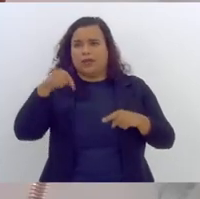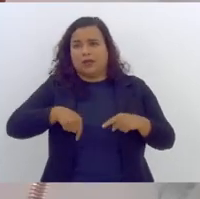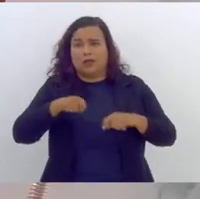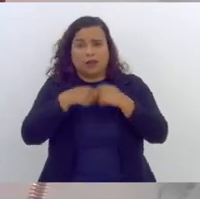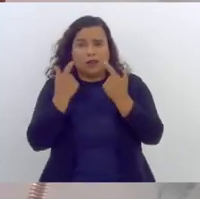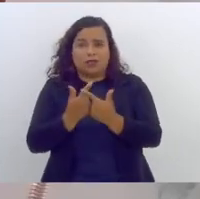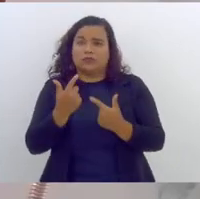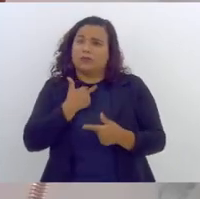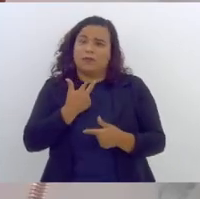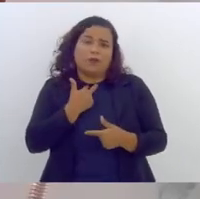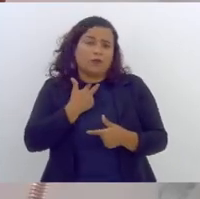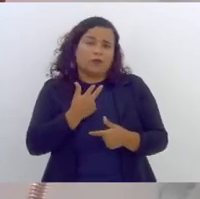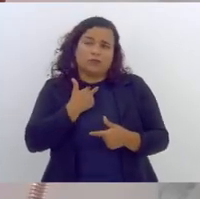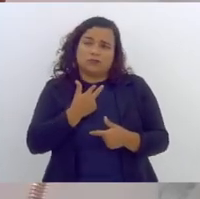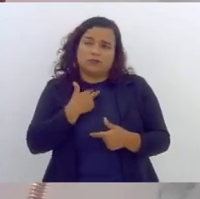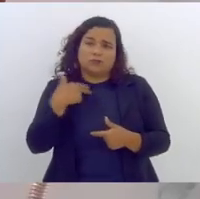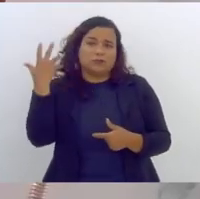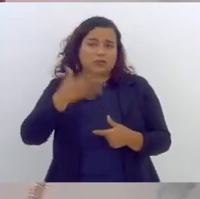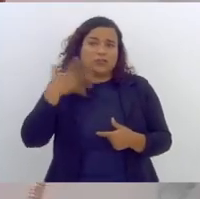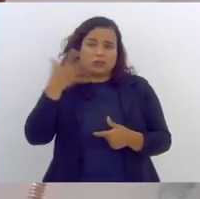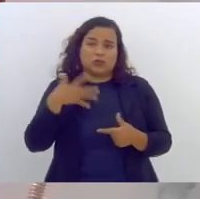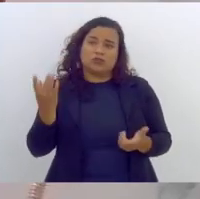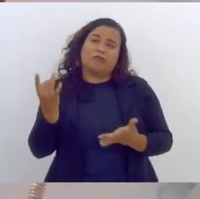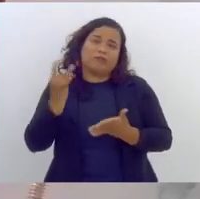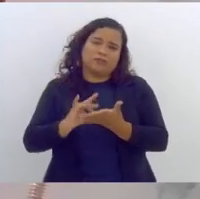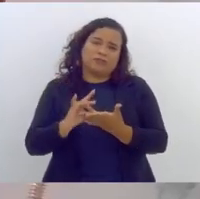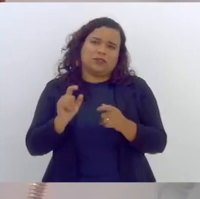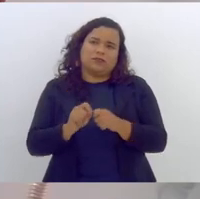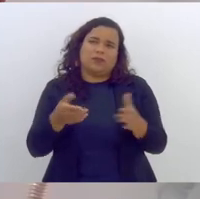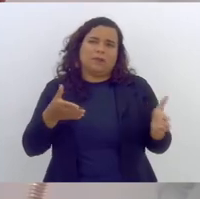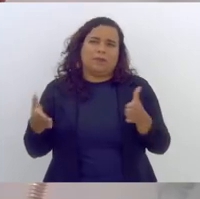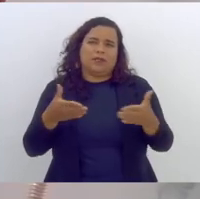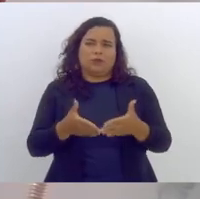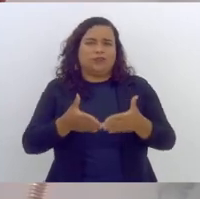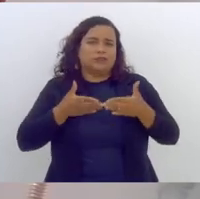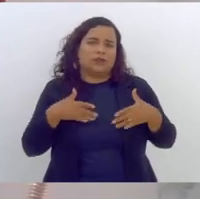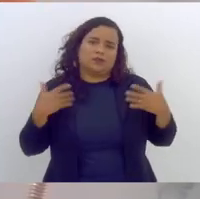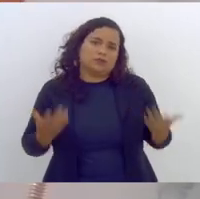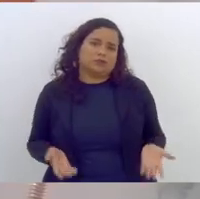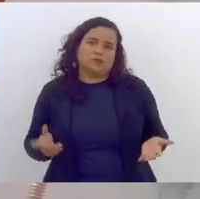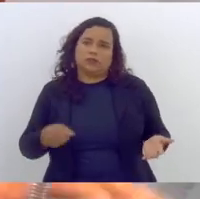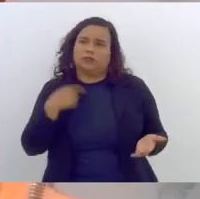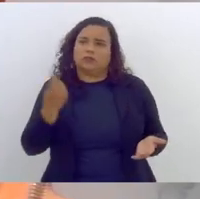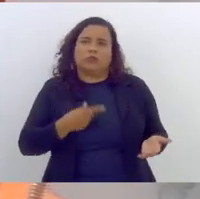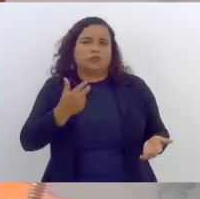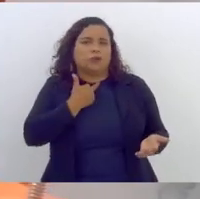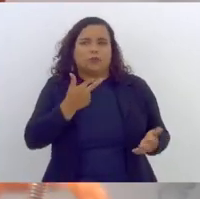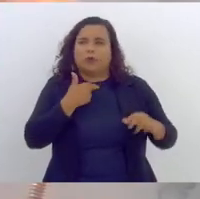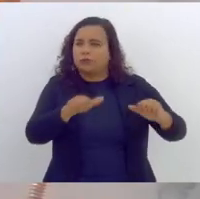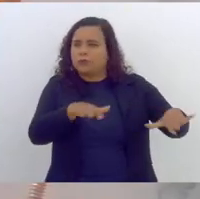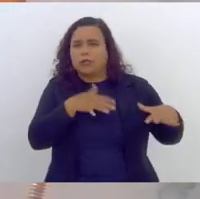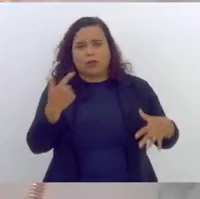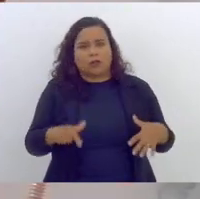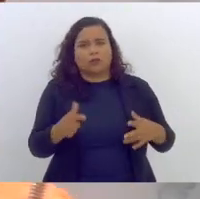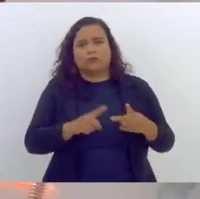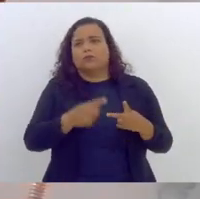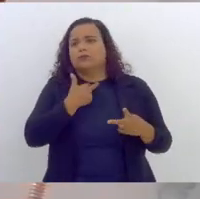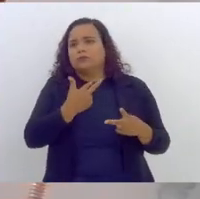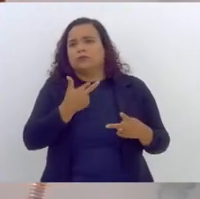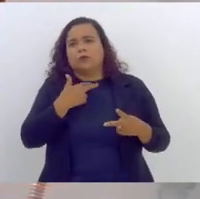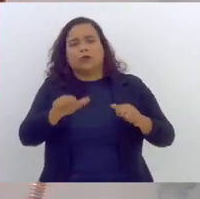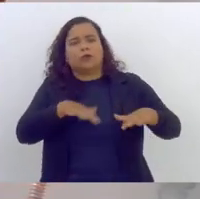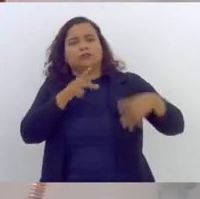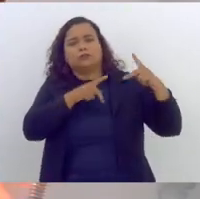impossibilitada de fazer sessões oficiais durante o recesso portanto a gente não pode ter plenário e a gente não pode ter